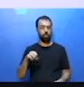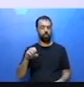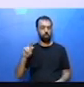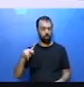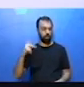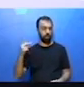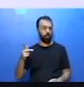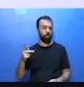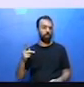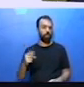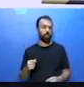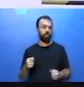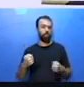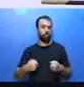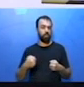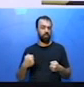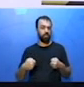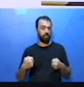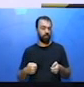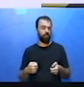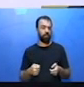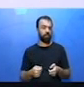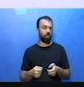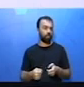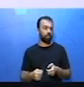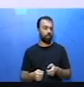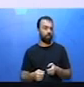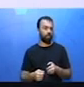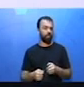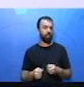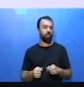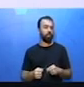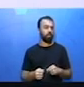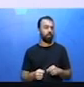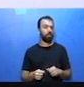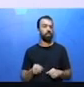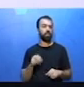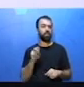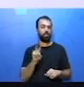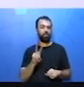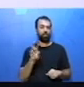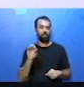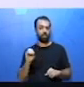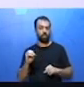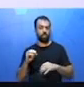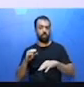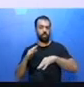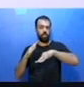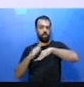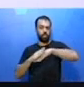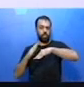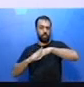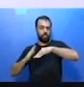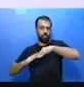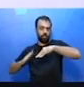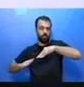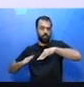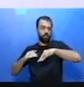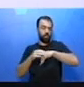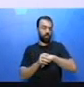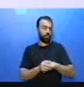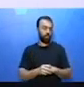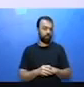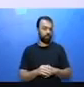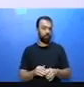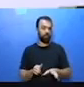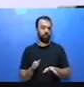precisa de... Deixa eu voltar. Para cada metro quadrado é 20 telhas. Então, eu vou pegar a área